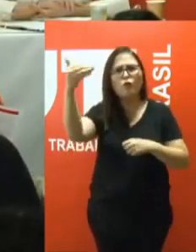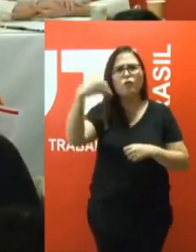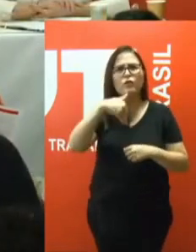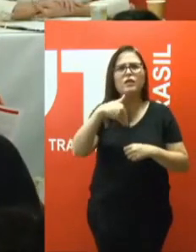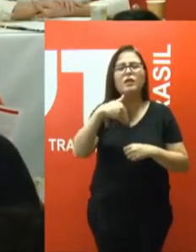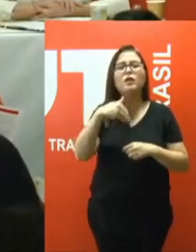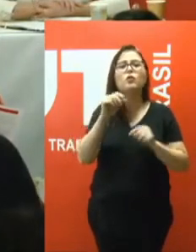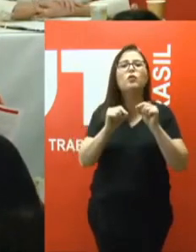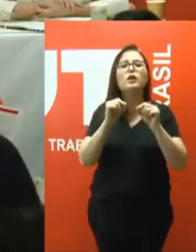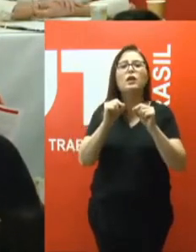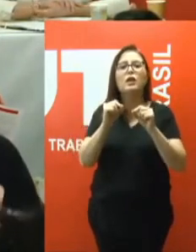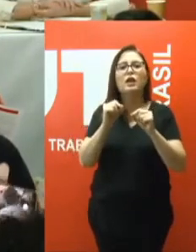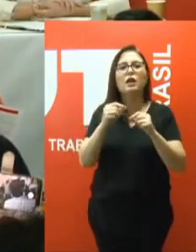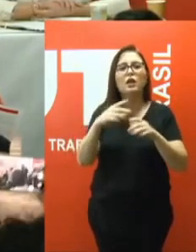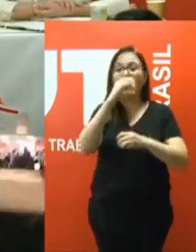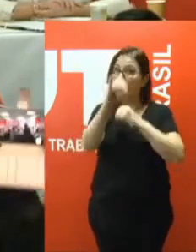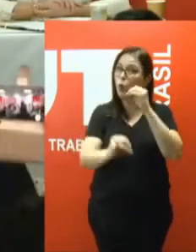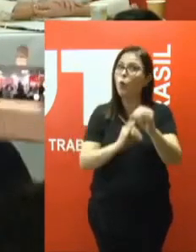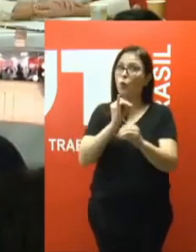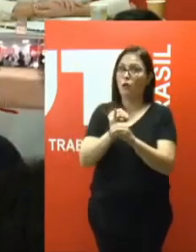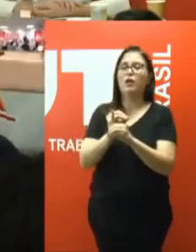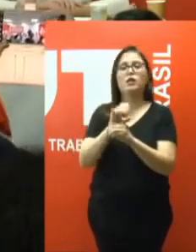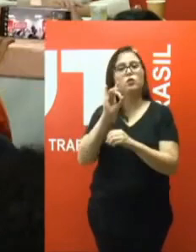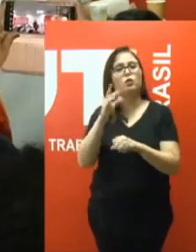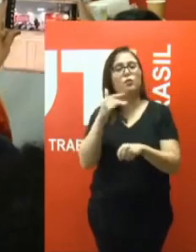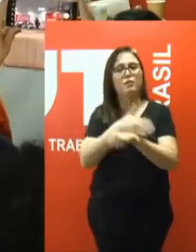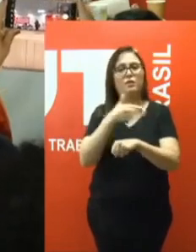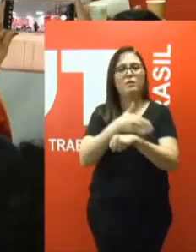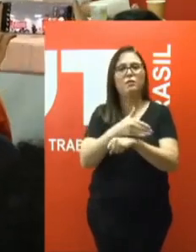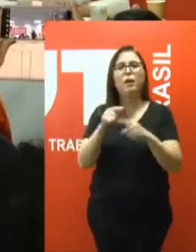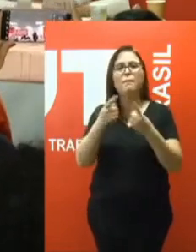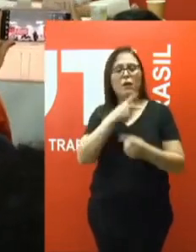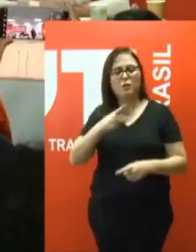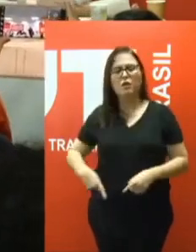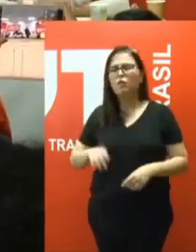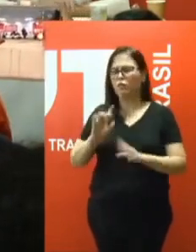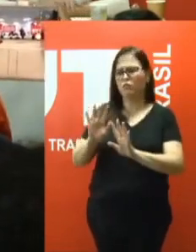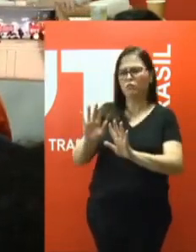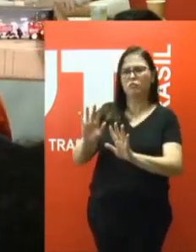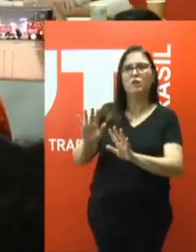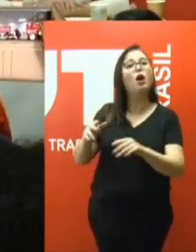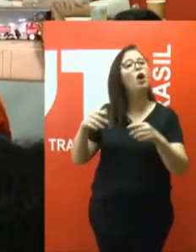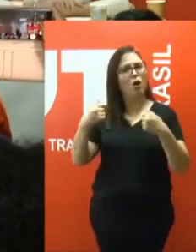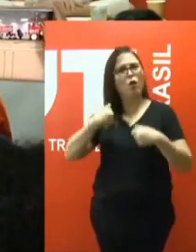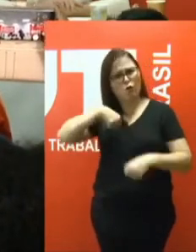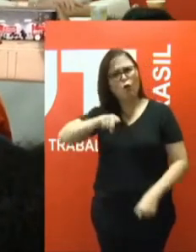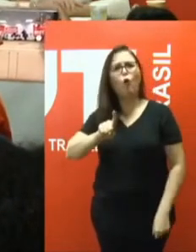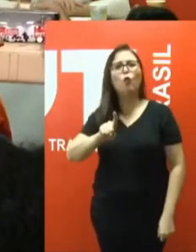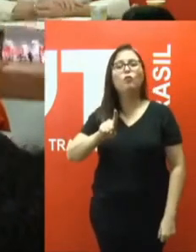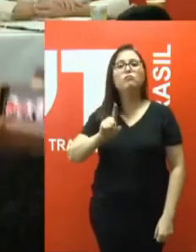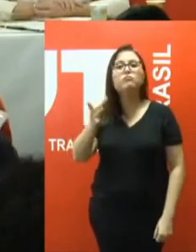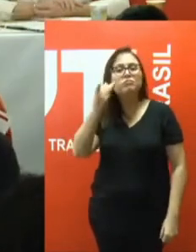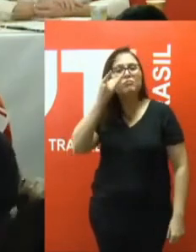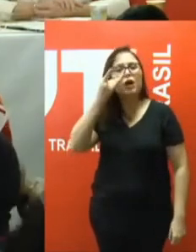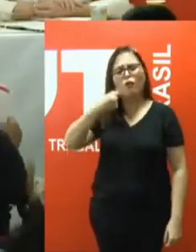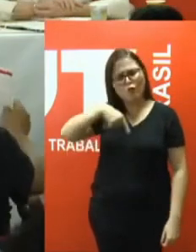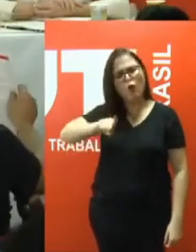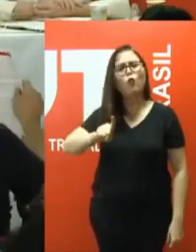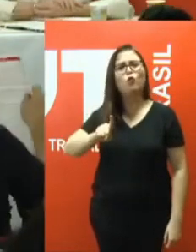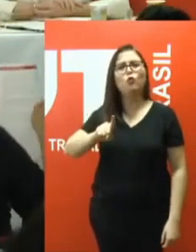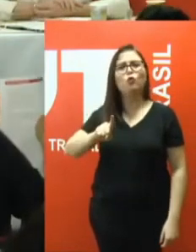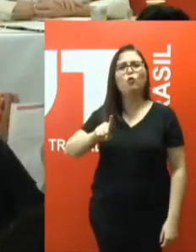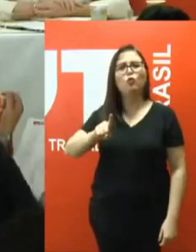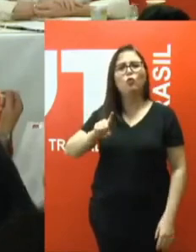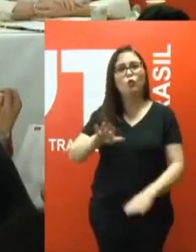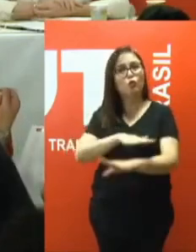para fazer uma saudação à nossa direção. E o presidente fez questão de vir aqui. Falou, não, eu preciso ir lá na CUT, né? Eu sei que não dá para ter